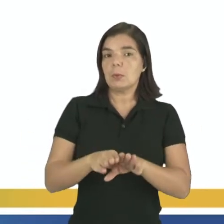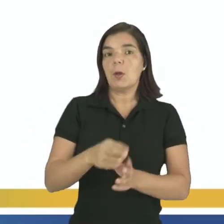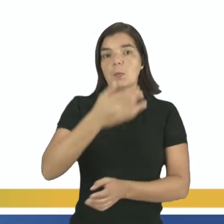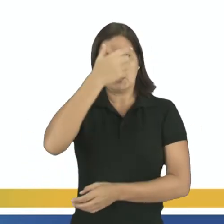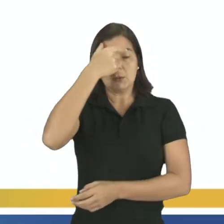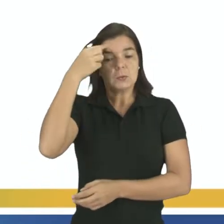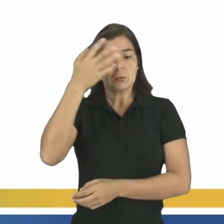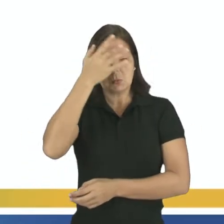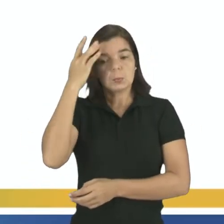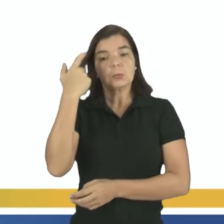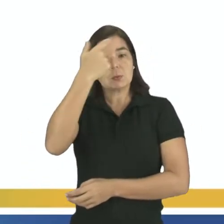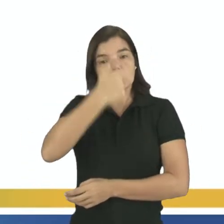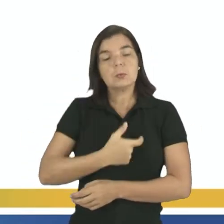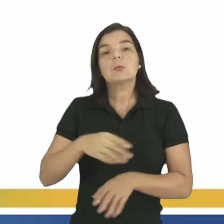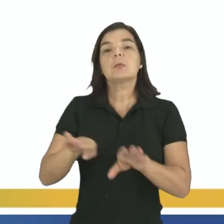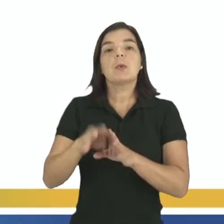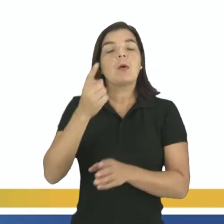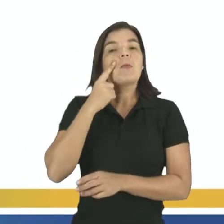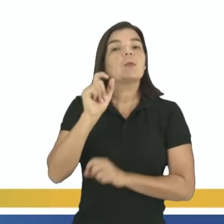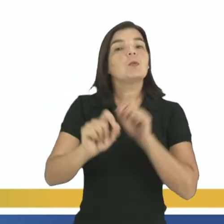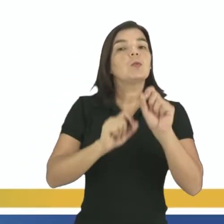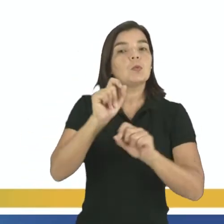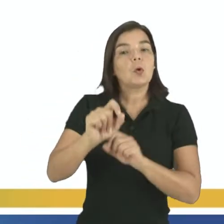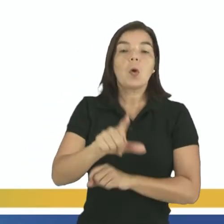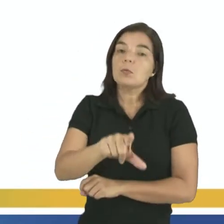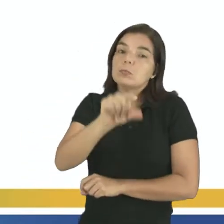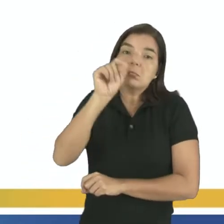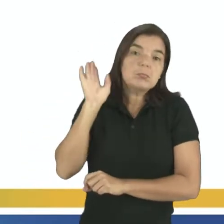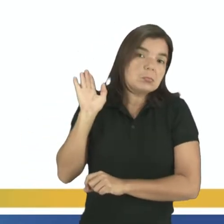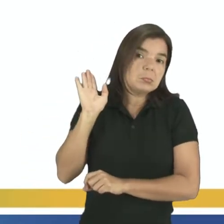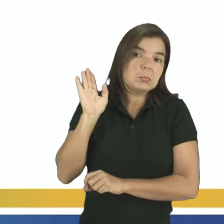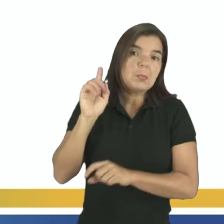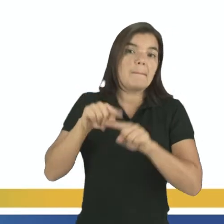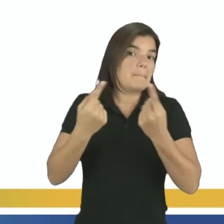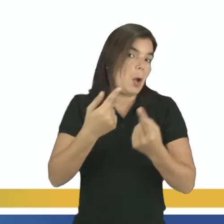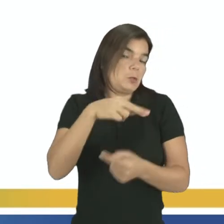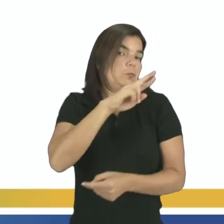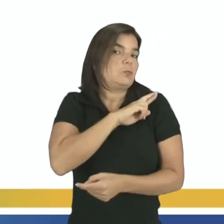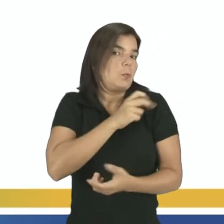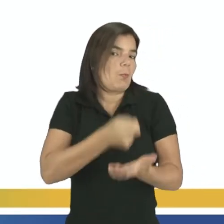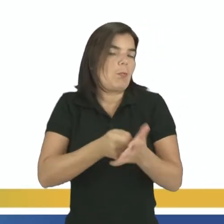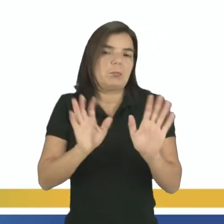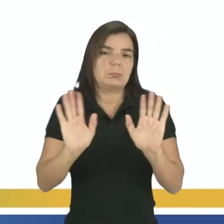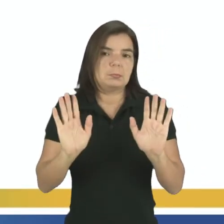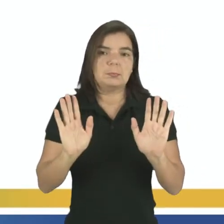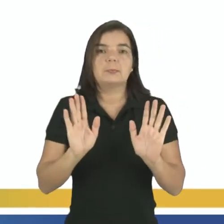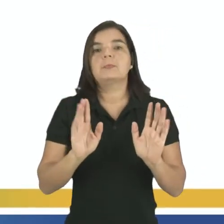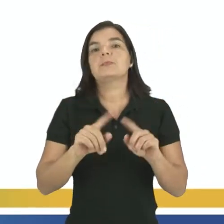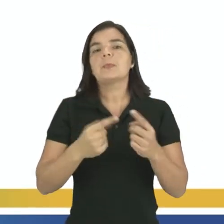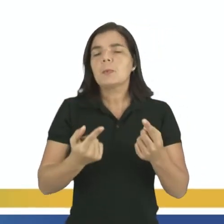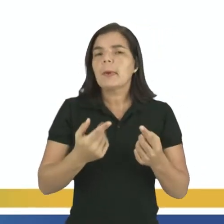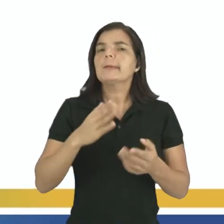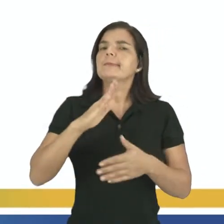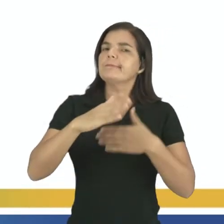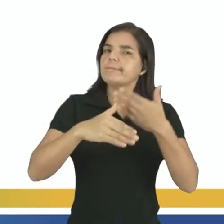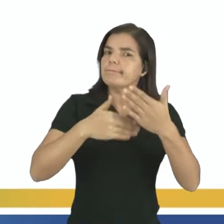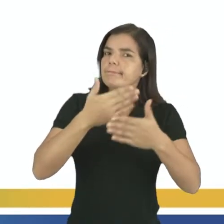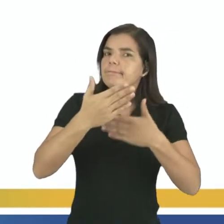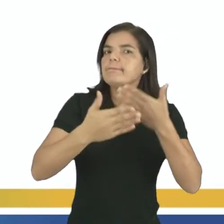seres vivos, mas ela deve ser vista como uma opção e não como uma obrigação. Parte